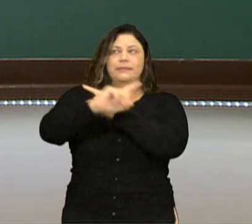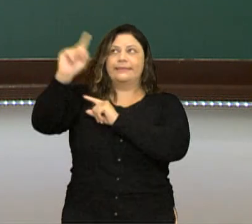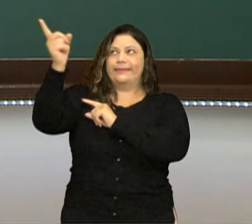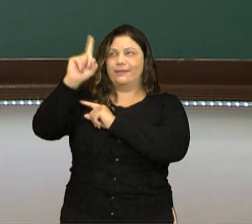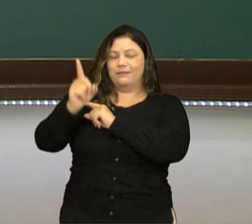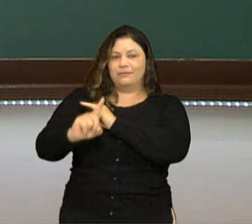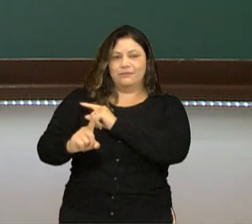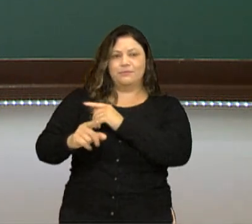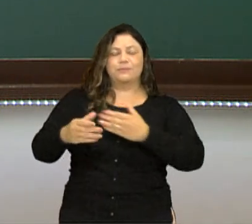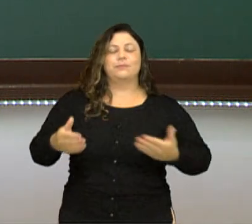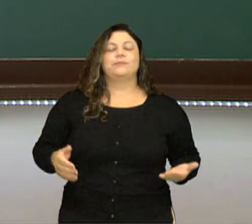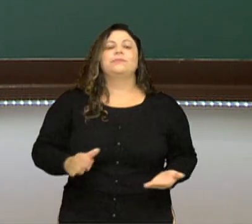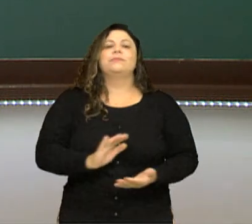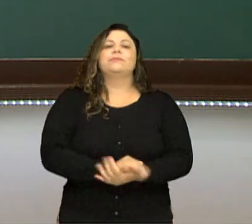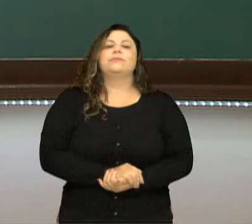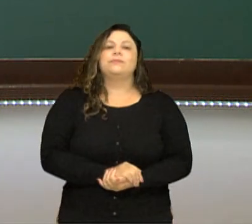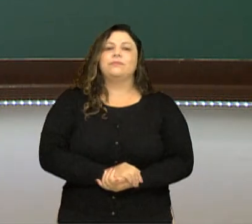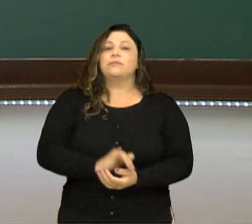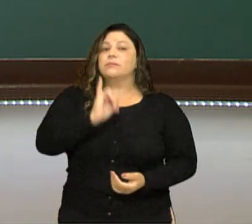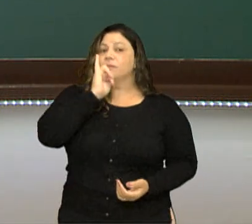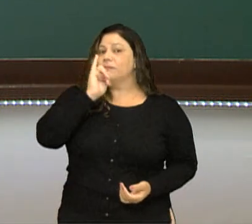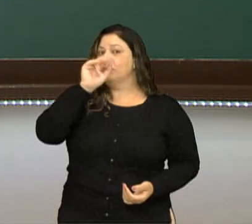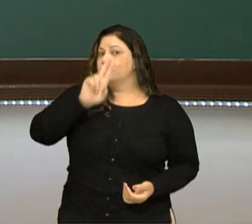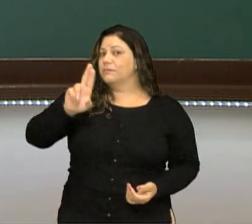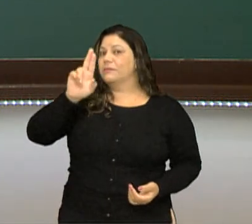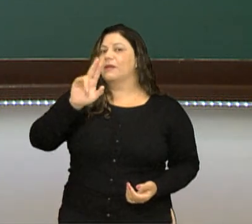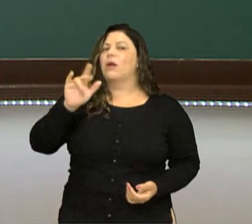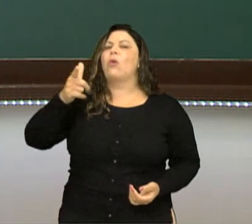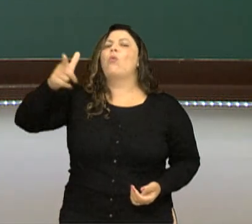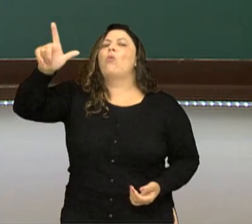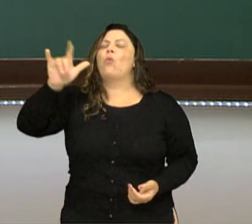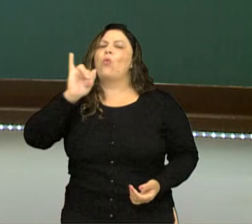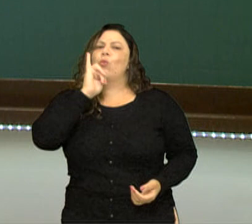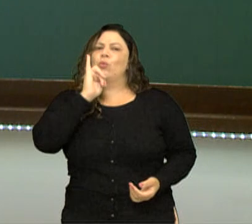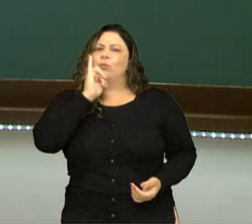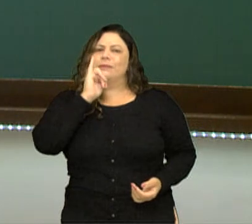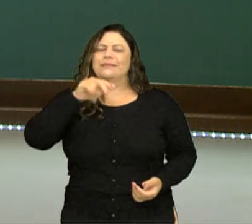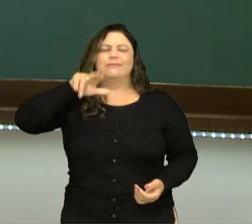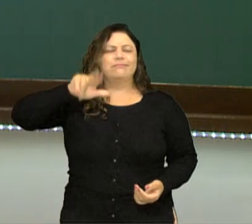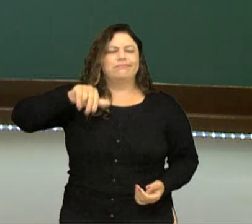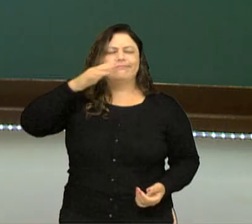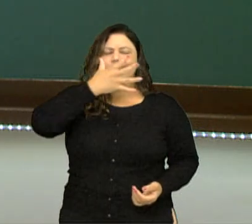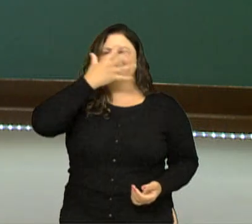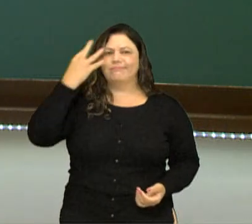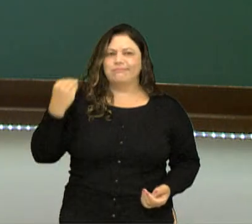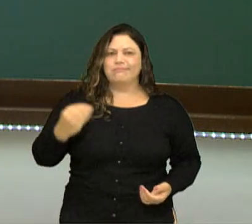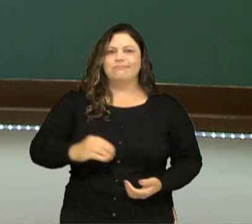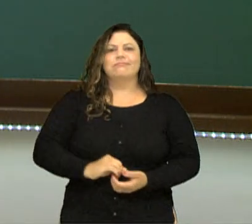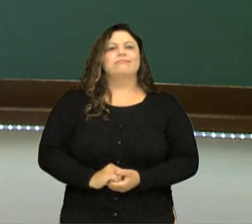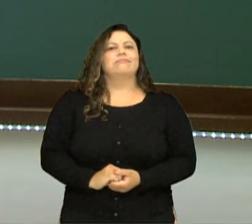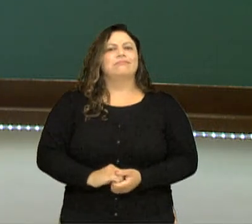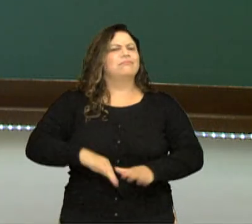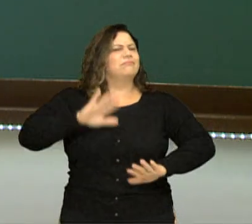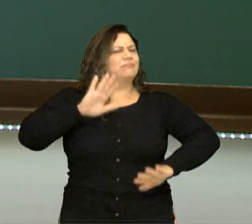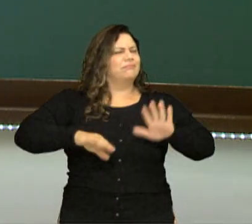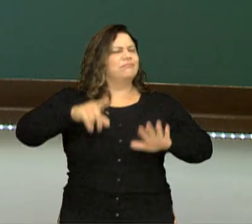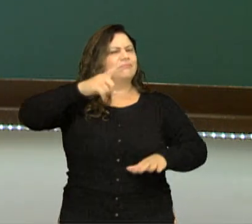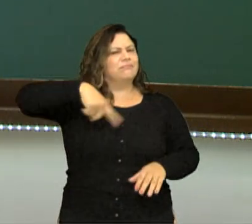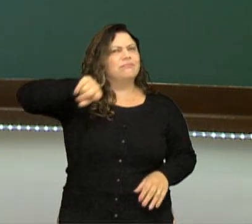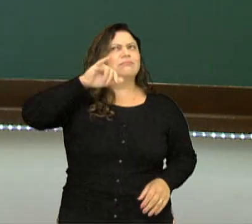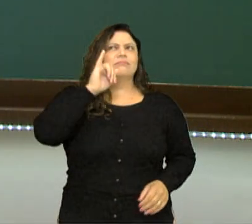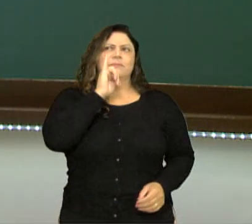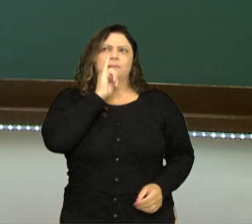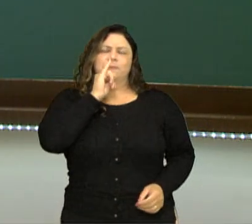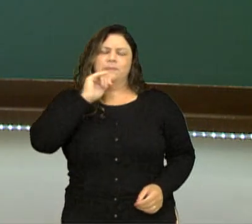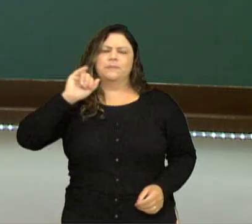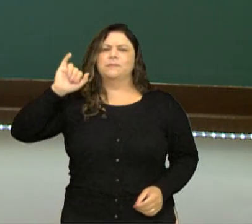informação visual. Vou usar mais um exemplo que eu tenho certeza que você nunca mais vai esquecer. Talvez você já tenha paquerado alguém